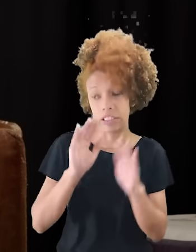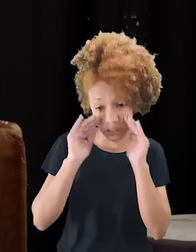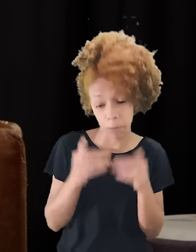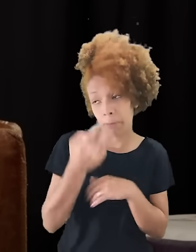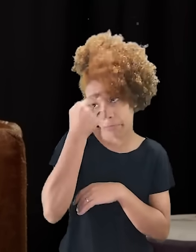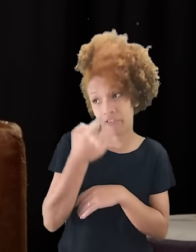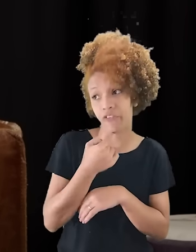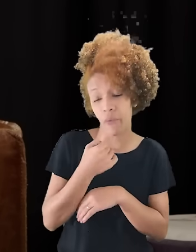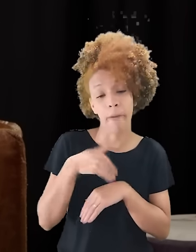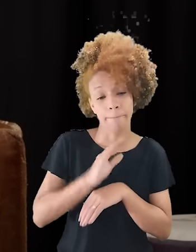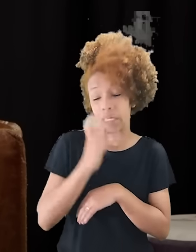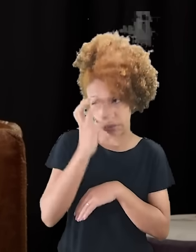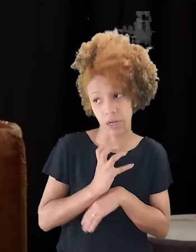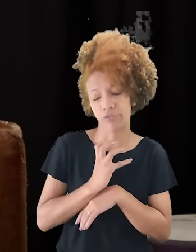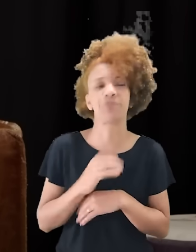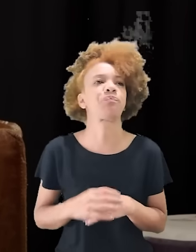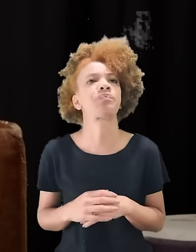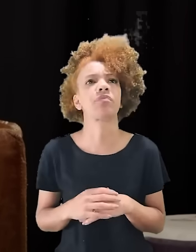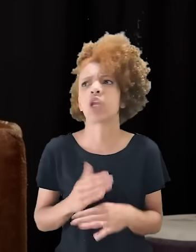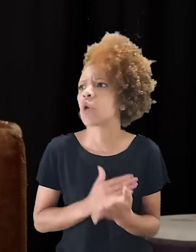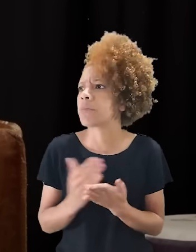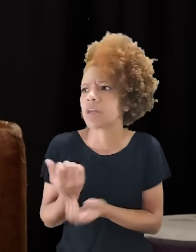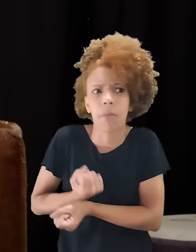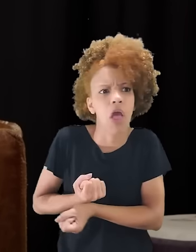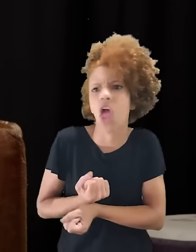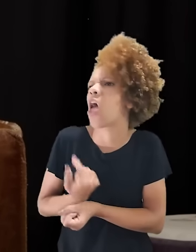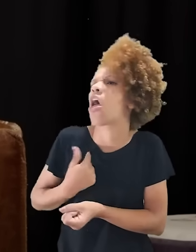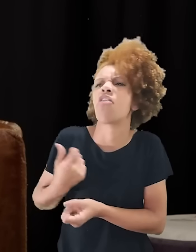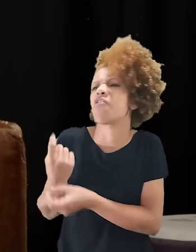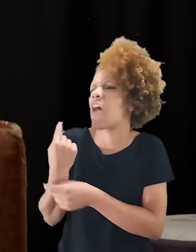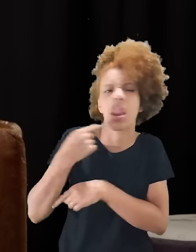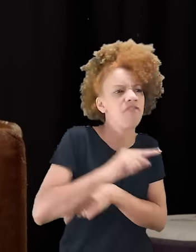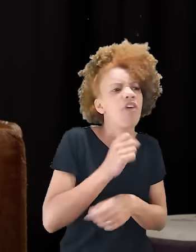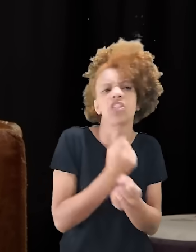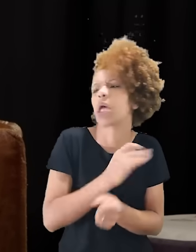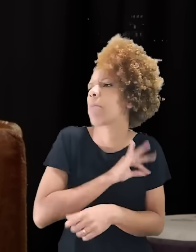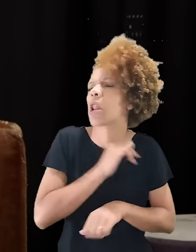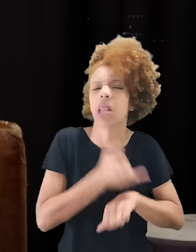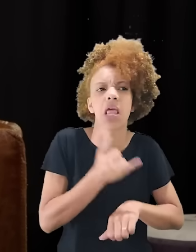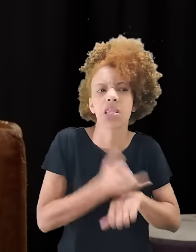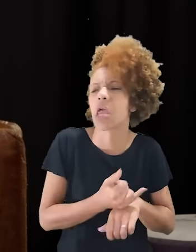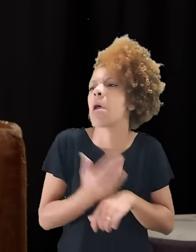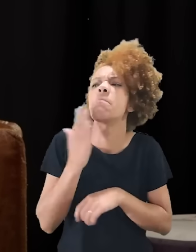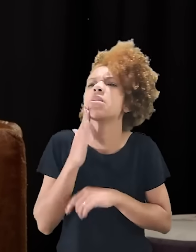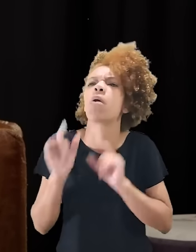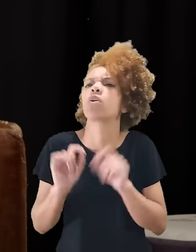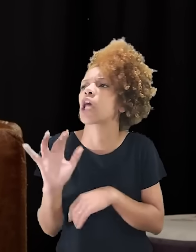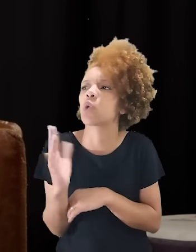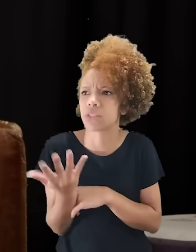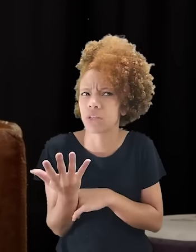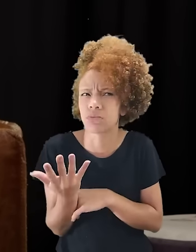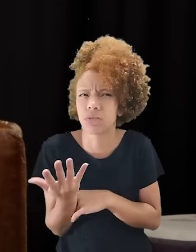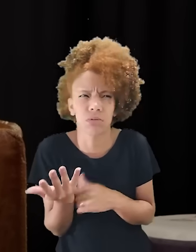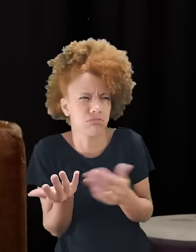quesito eles são mais bravos né E eles começaram a gemar eles não a gente vai levar vocês pra delegacia para saber o que que